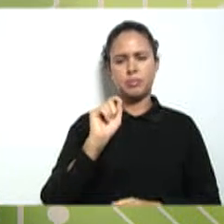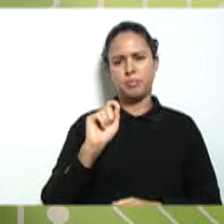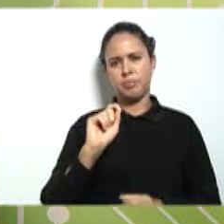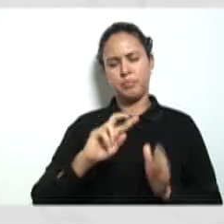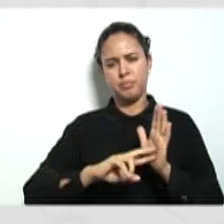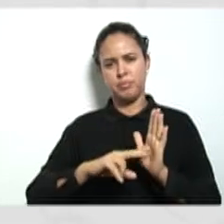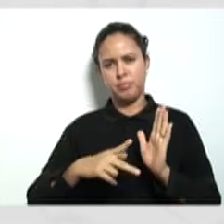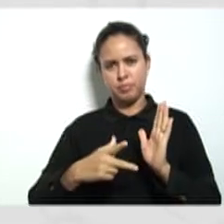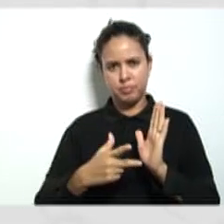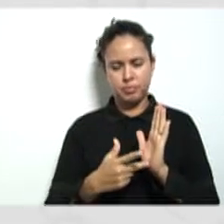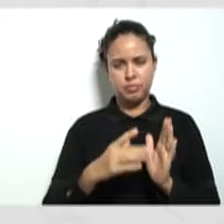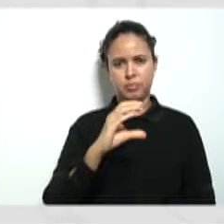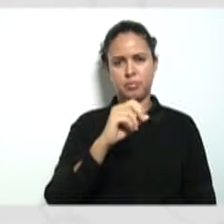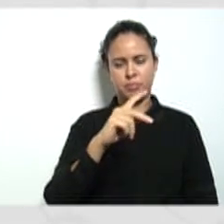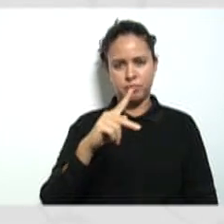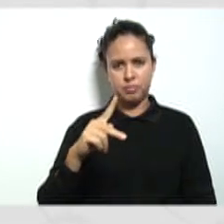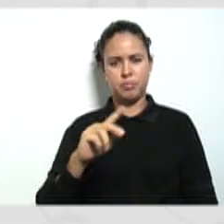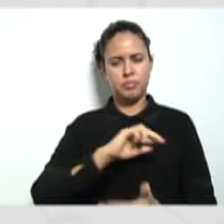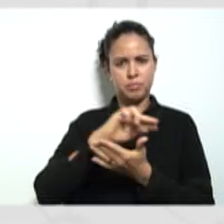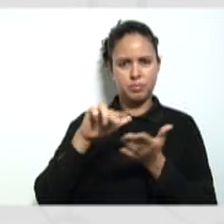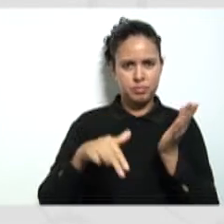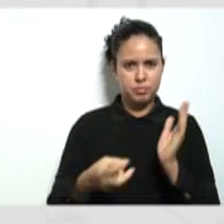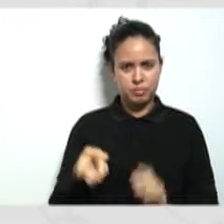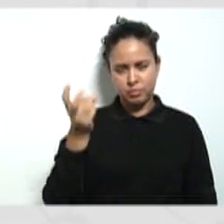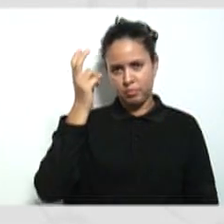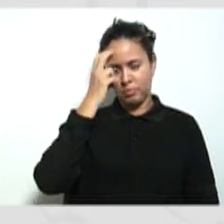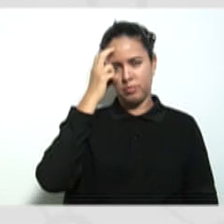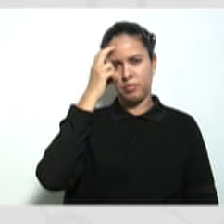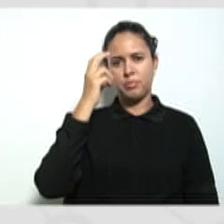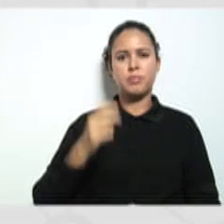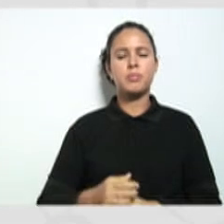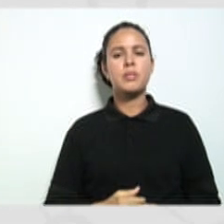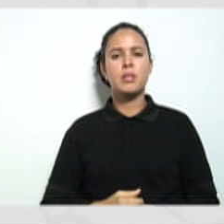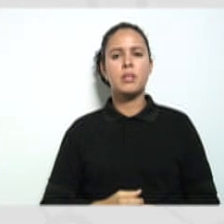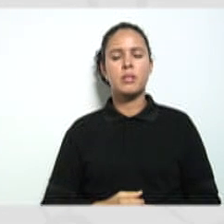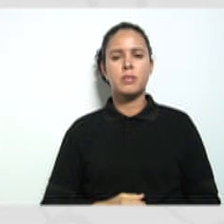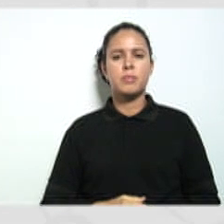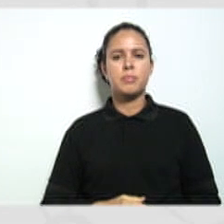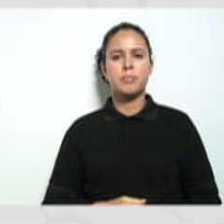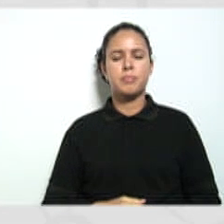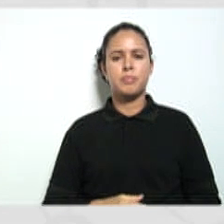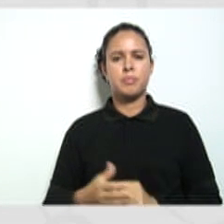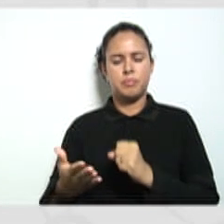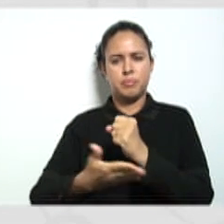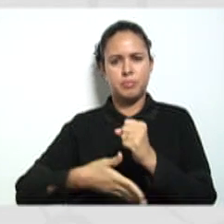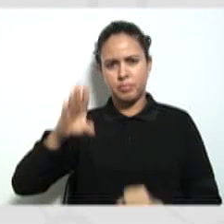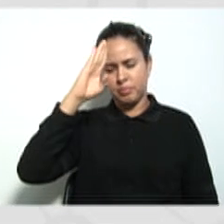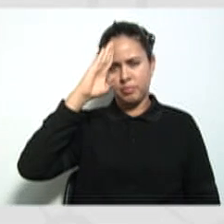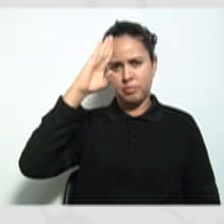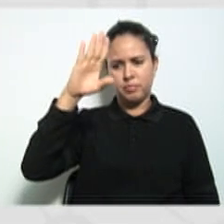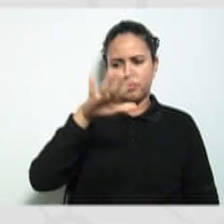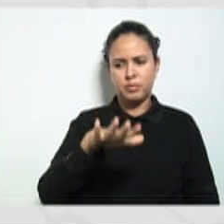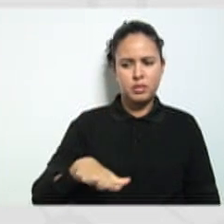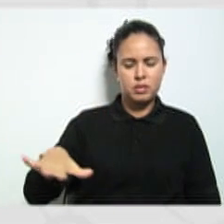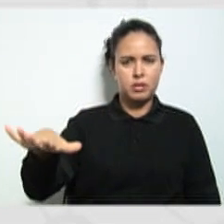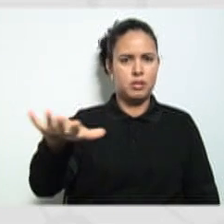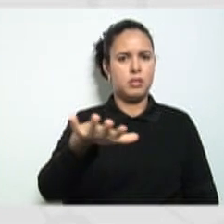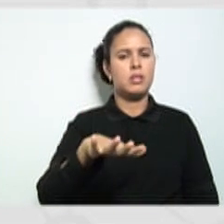cooperativismo e a diversidade cultural. Vamos falar sobre os principais campos de atuação